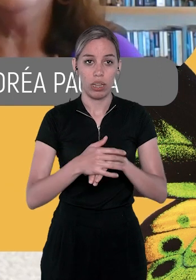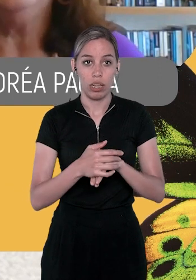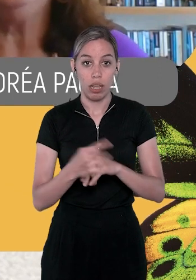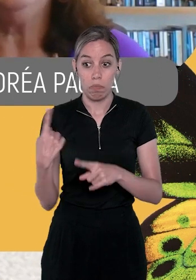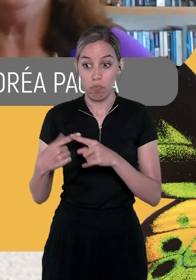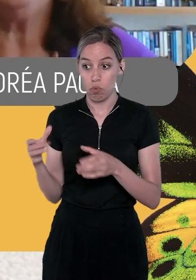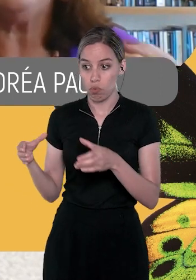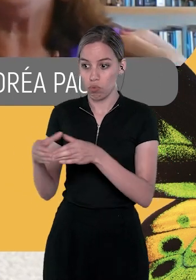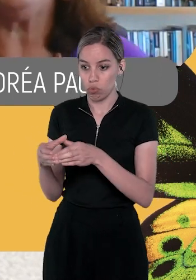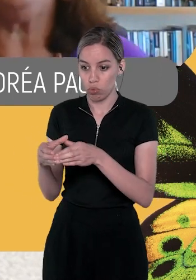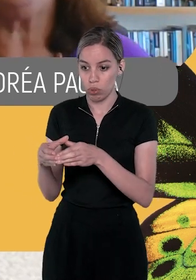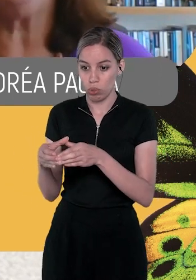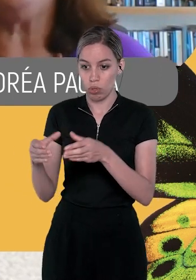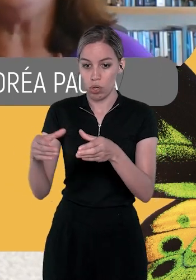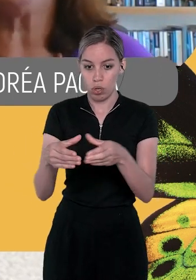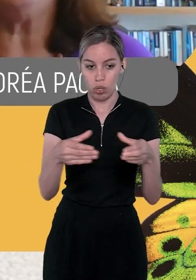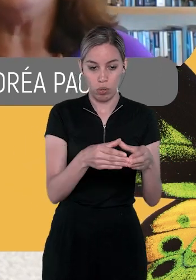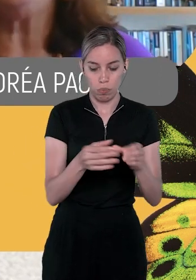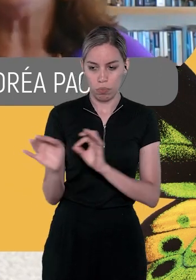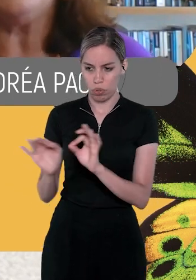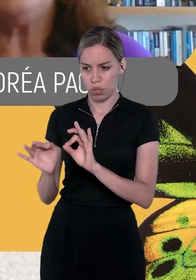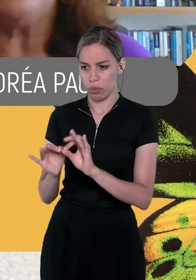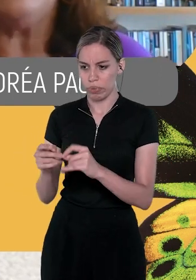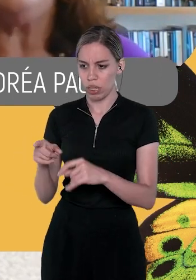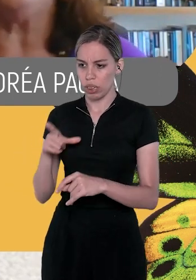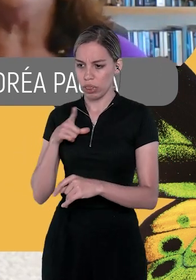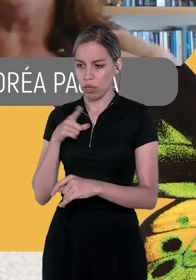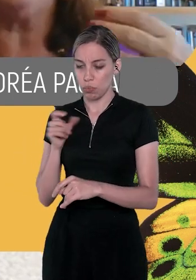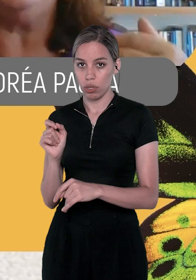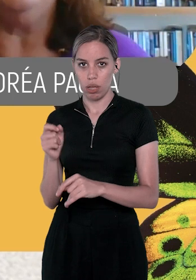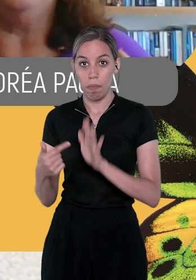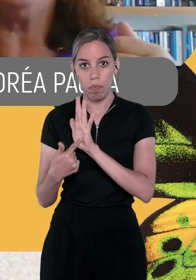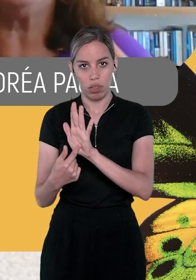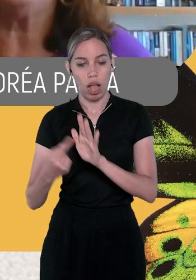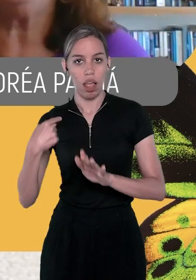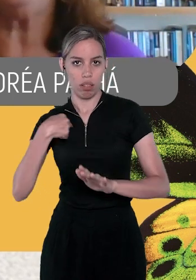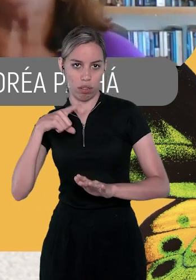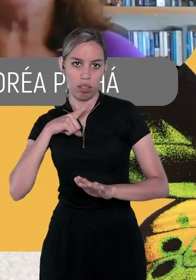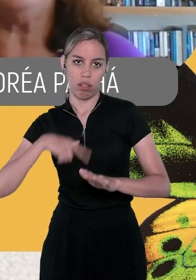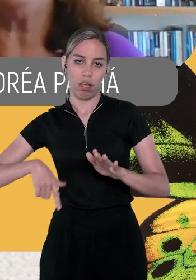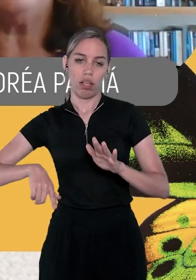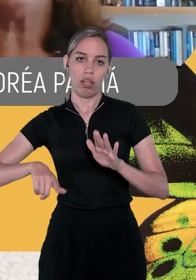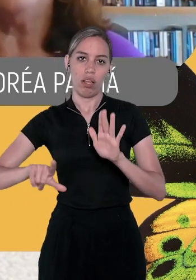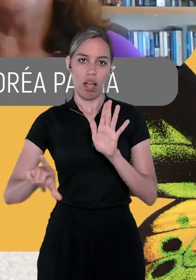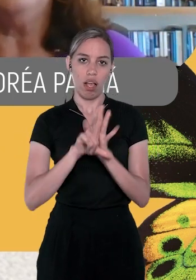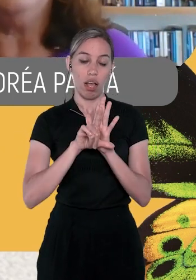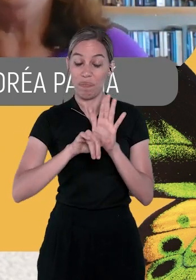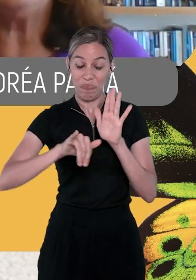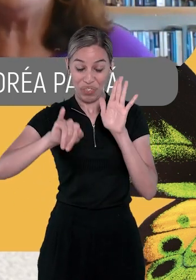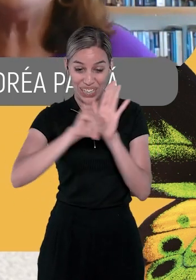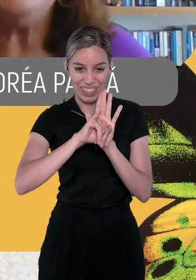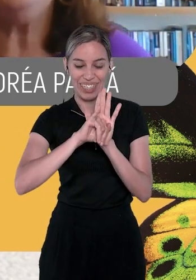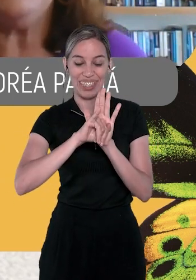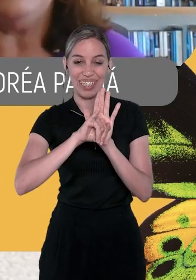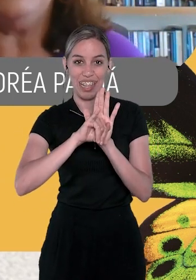organizam não para que prevaleça a identidade deles ou que subjetivamente eles são, mas